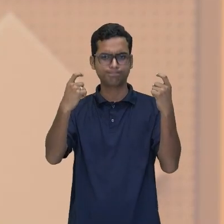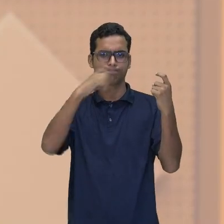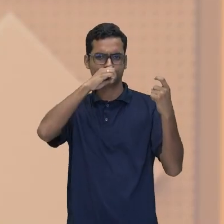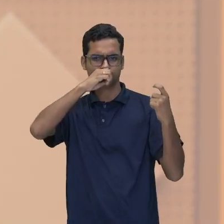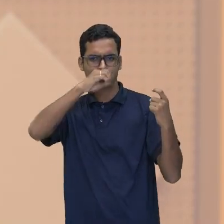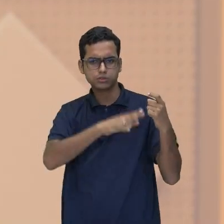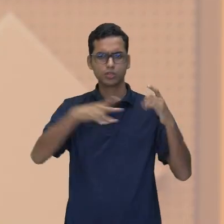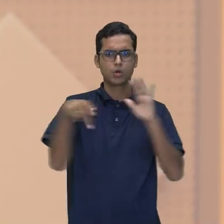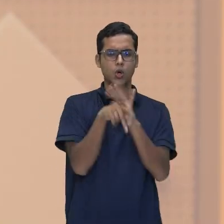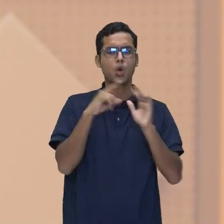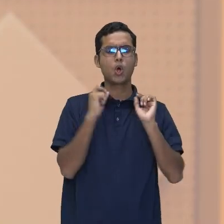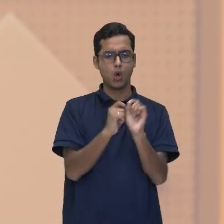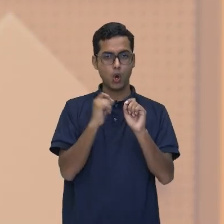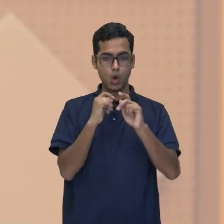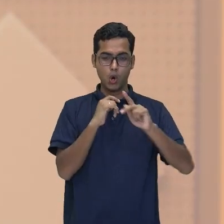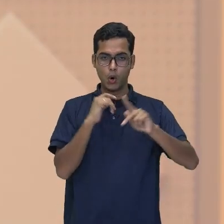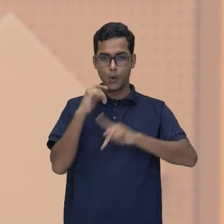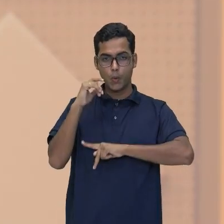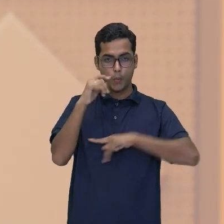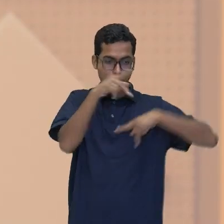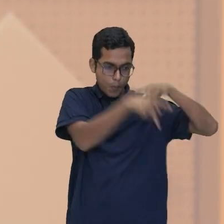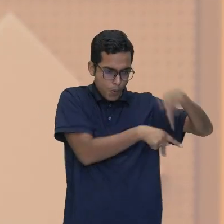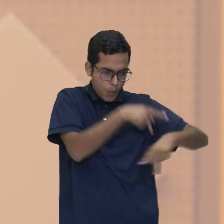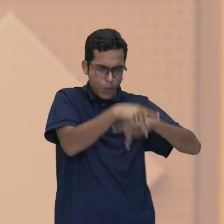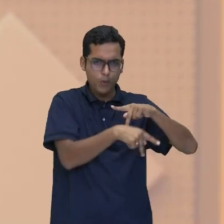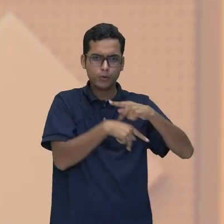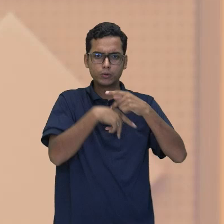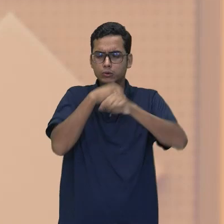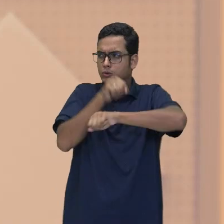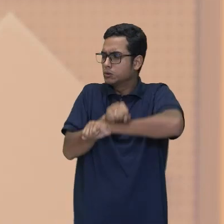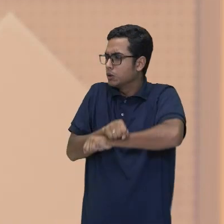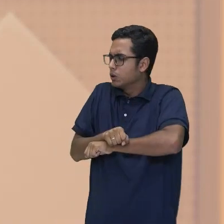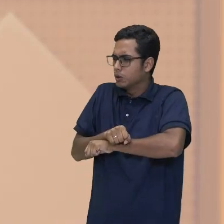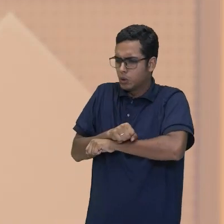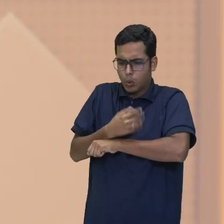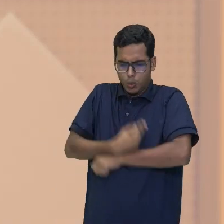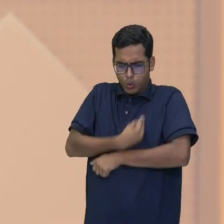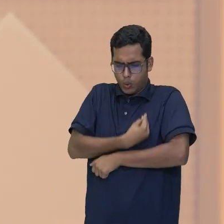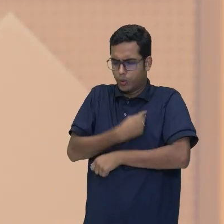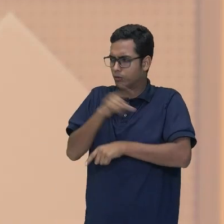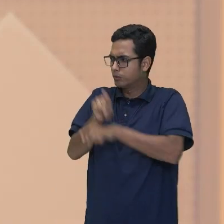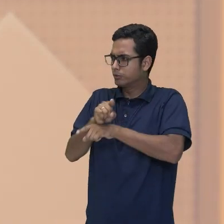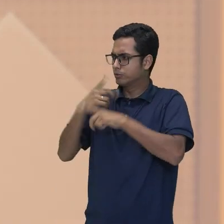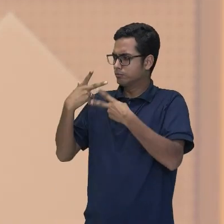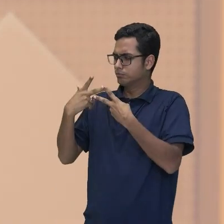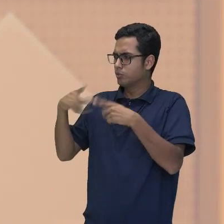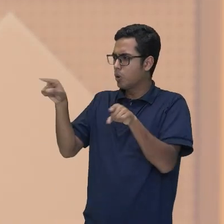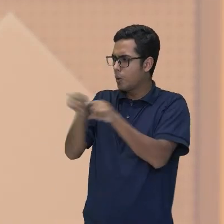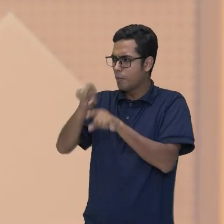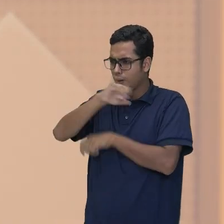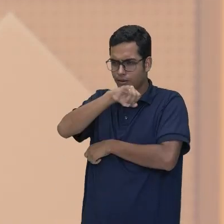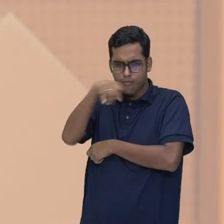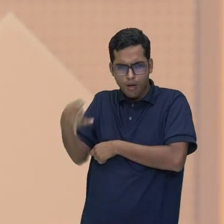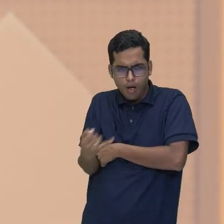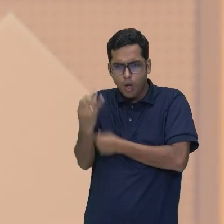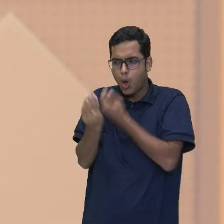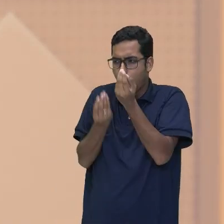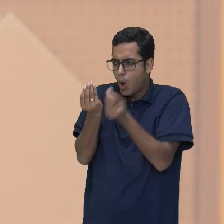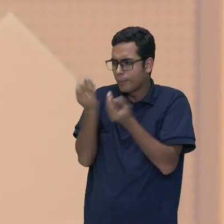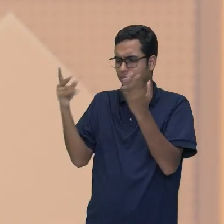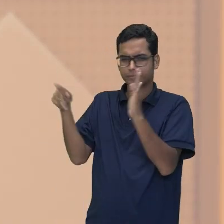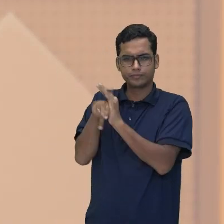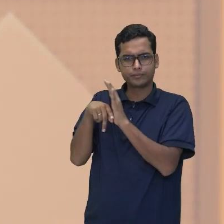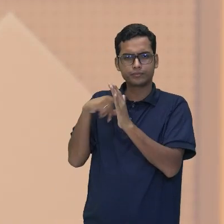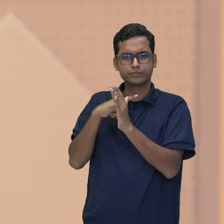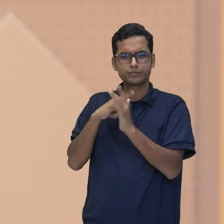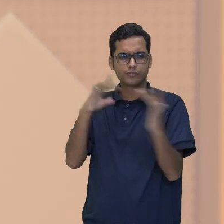eles observam que eles estão sendo subjugados, que eles estão sendo explorados. Não há por que manter uma